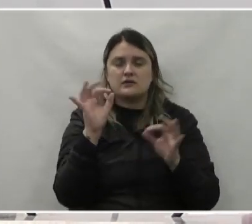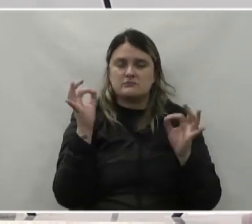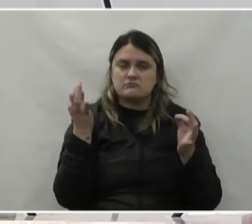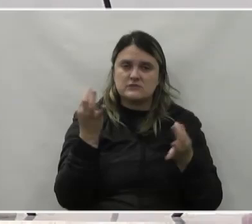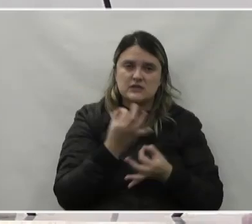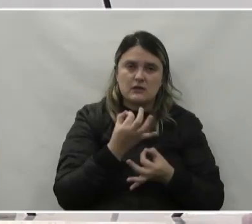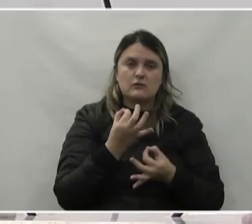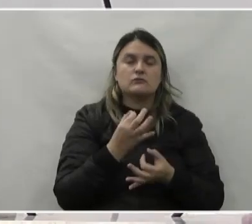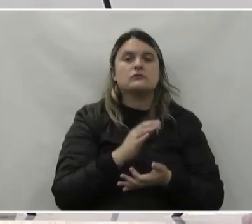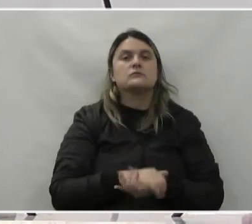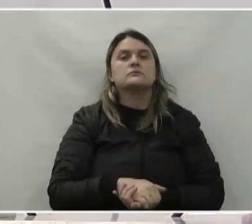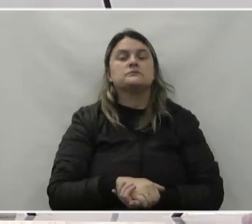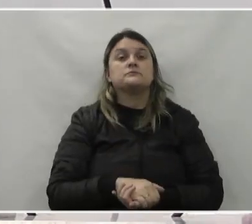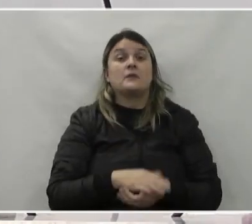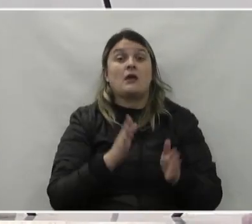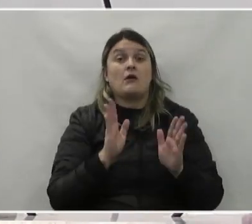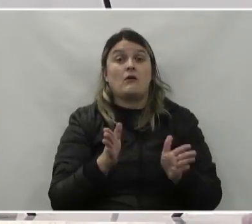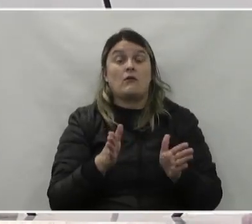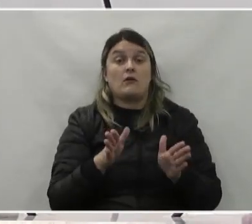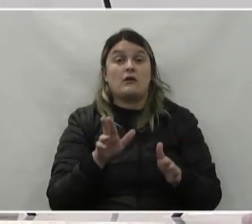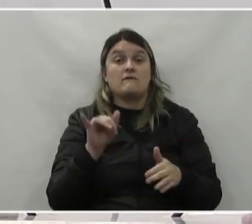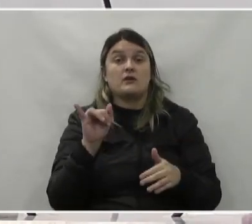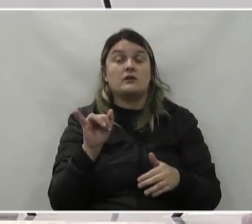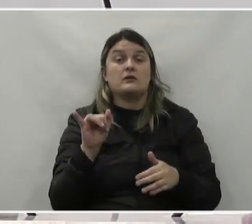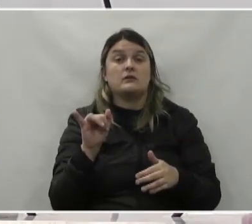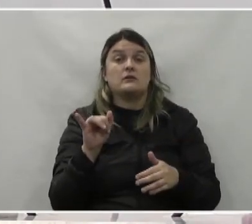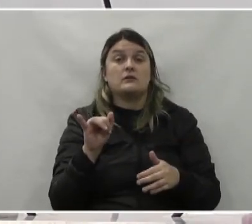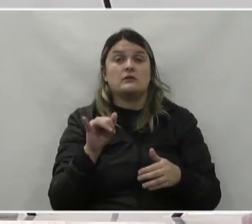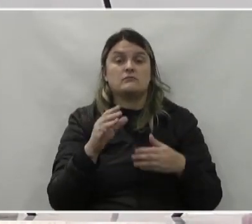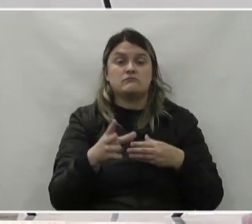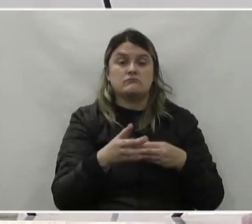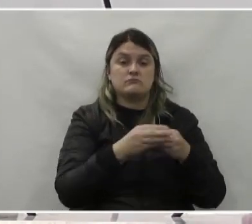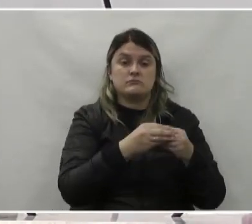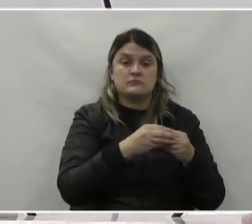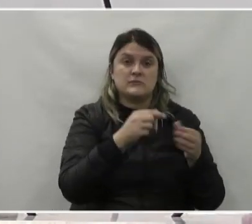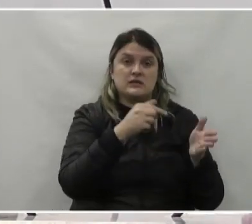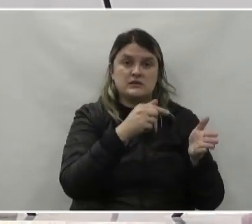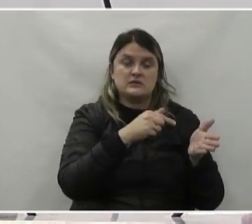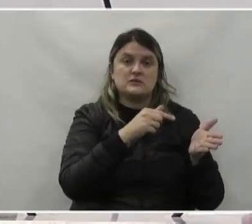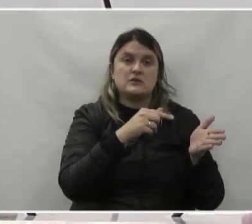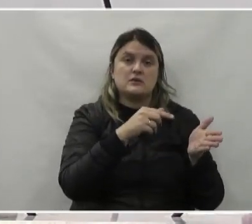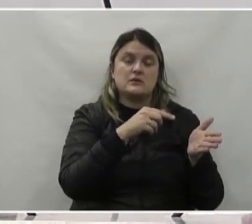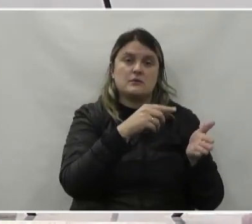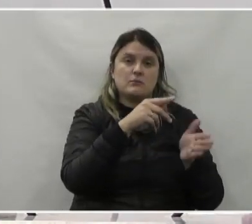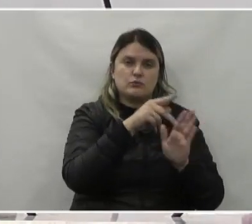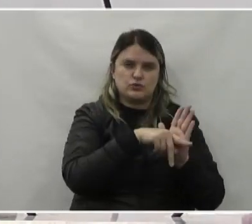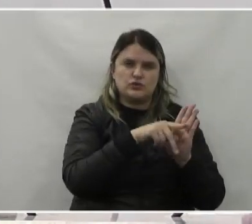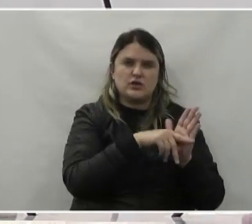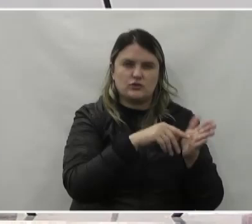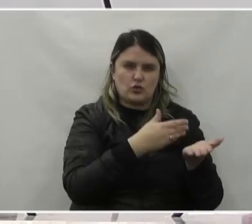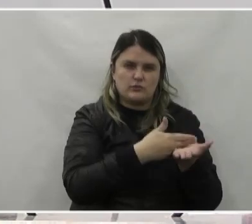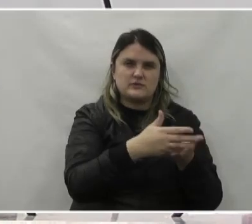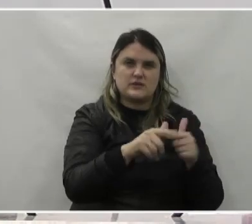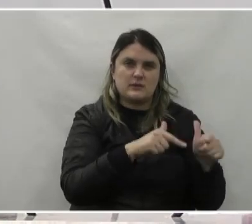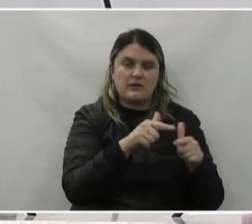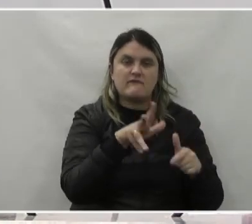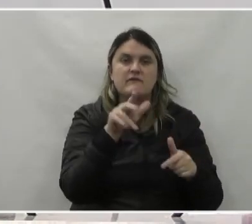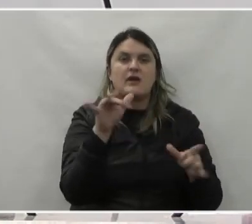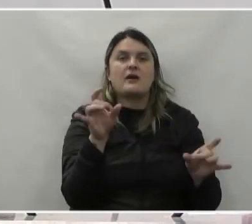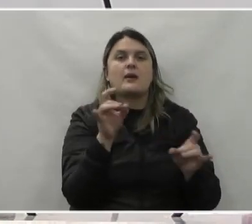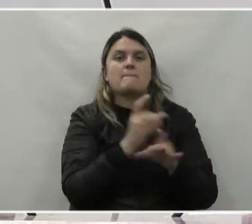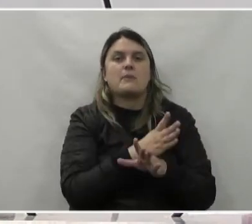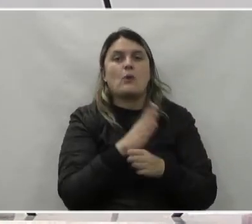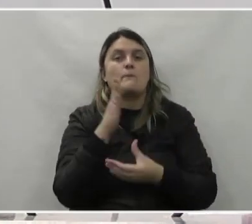esses encaminhamentos, agora vai ser anexado essa ordem de serviço para dar um encerramento em todo